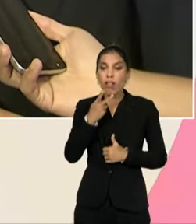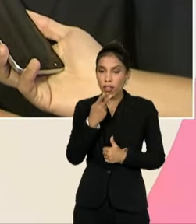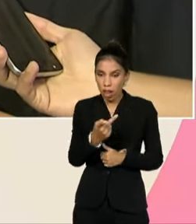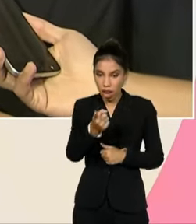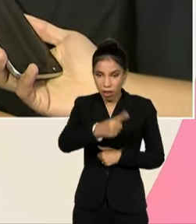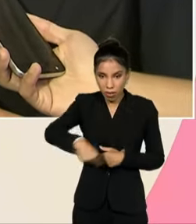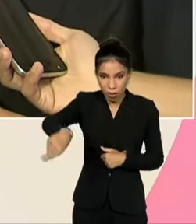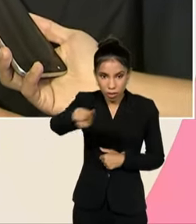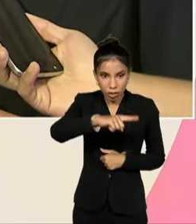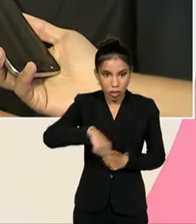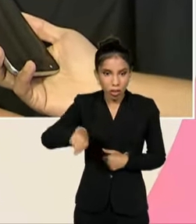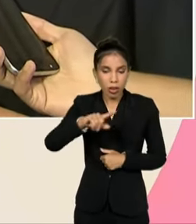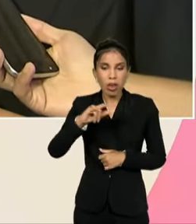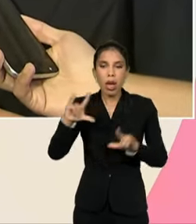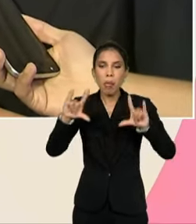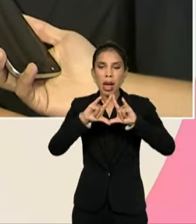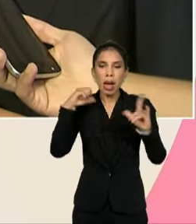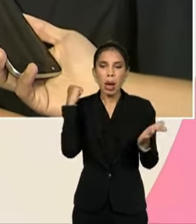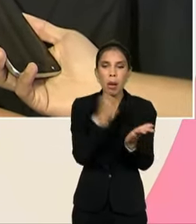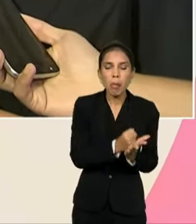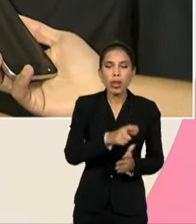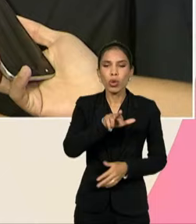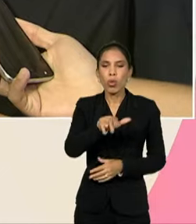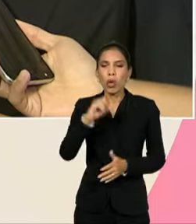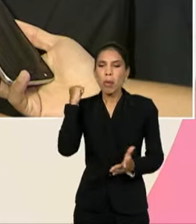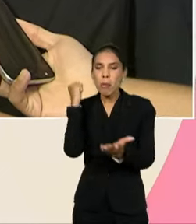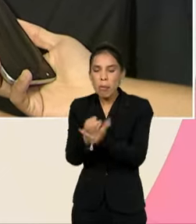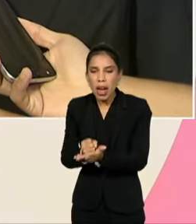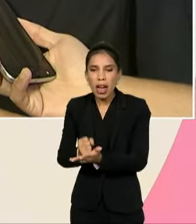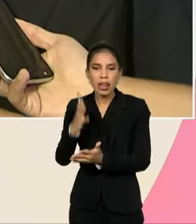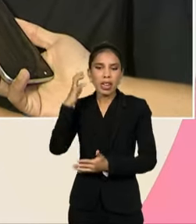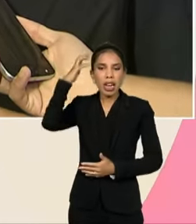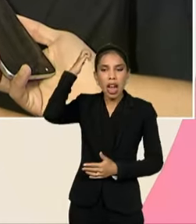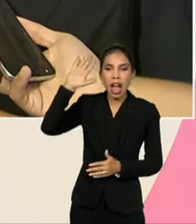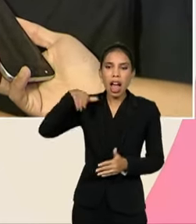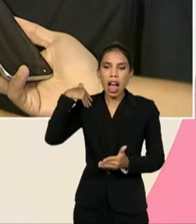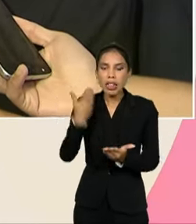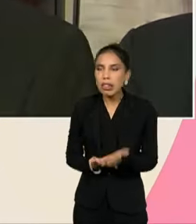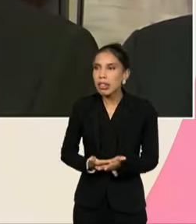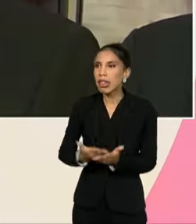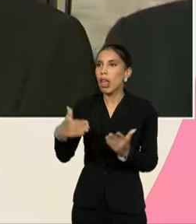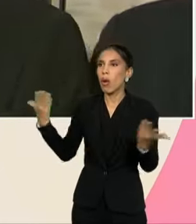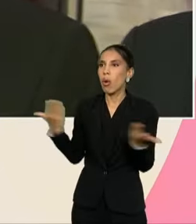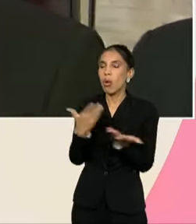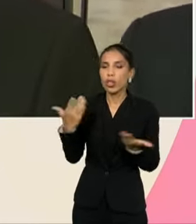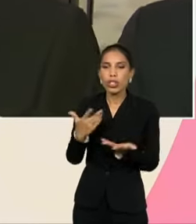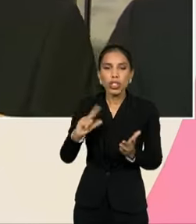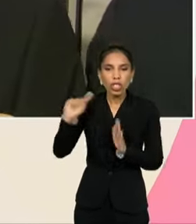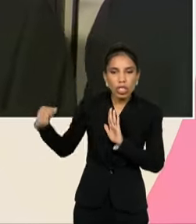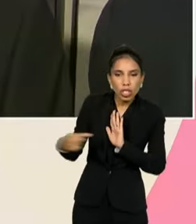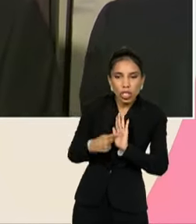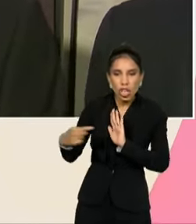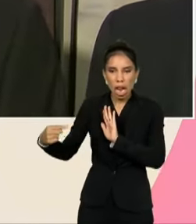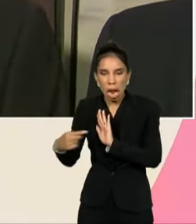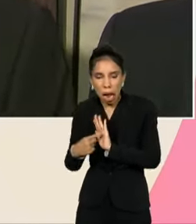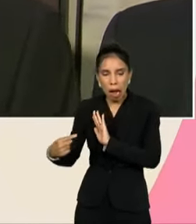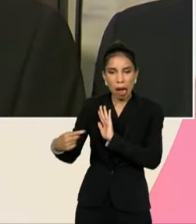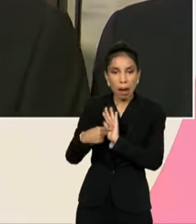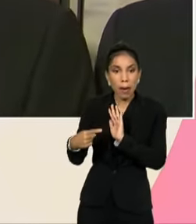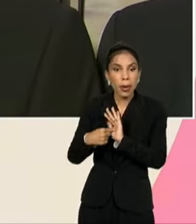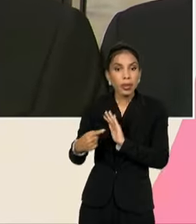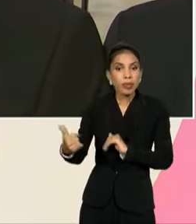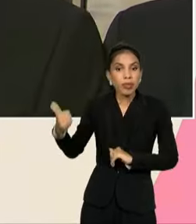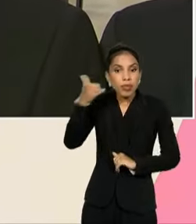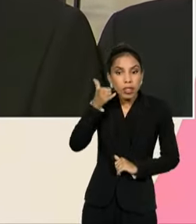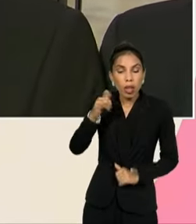isso. Assim, olha, a milícia matou meu irmão, a milícia matou Marielle, me ameaçam há não sei quantos anos. Agora, o que eu recebi de ligação ontem,